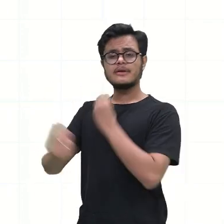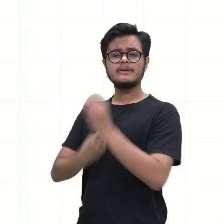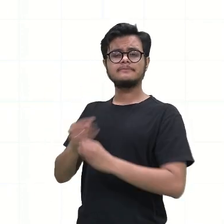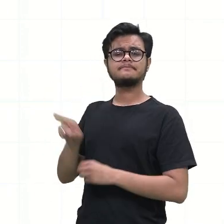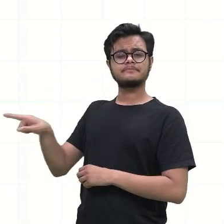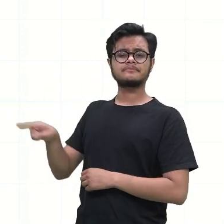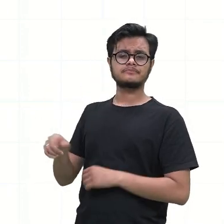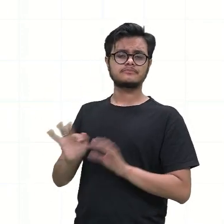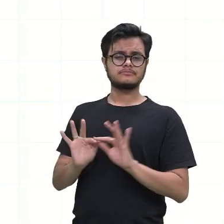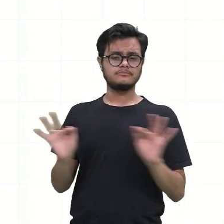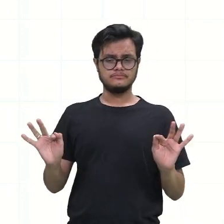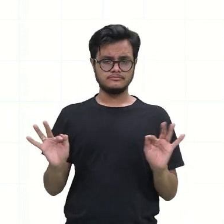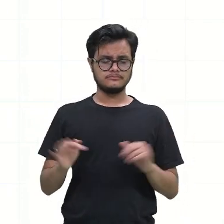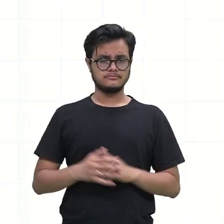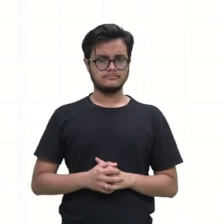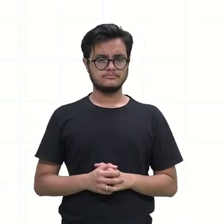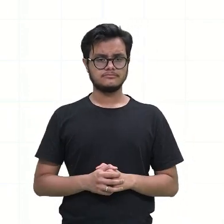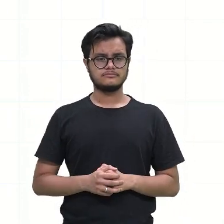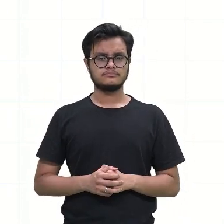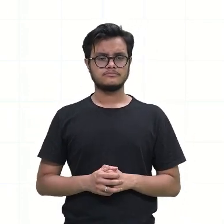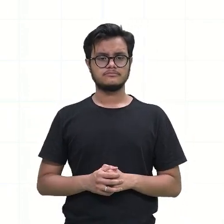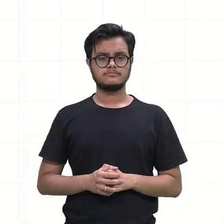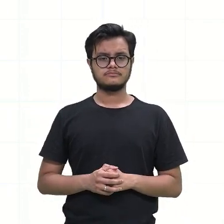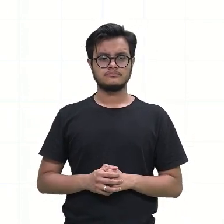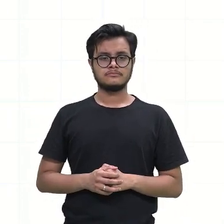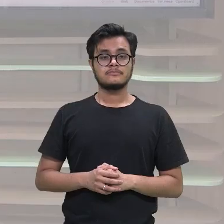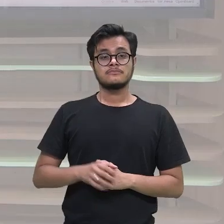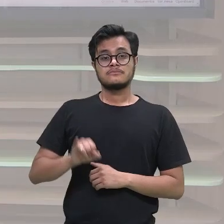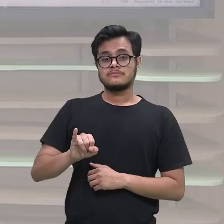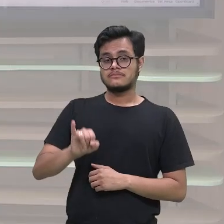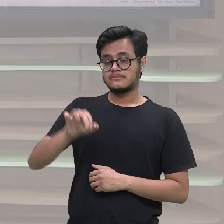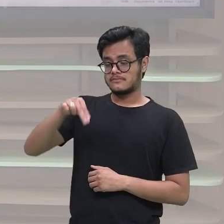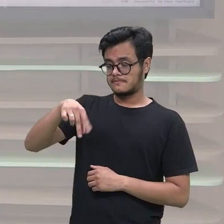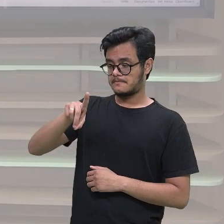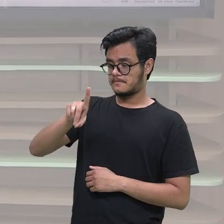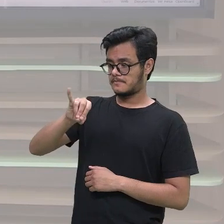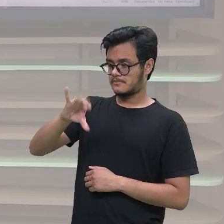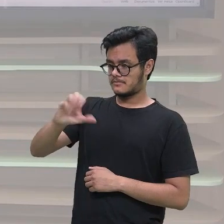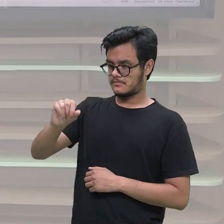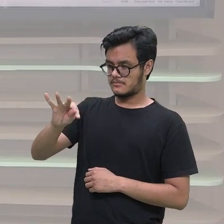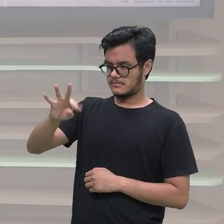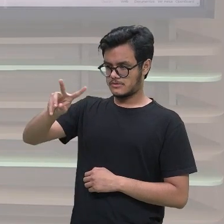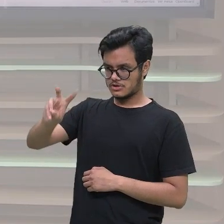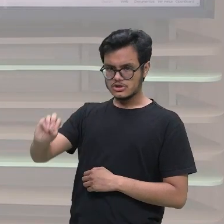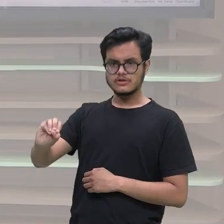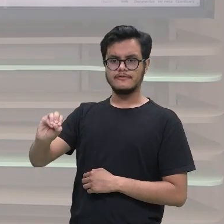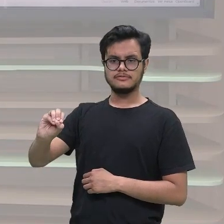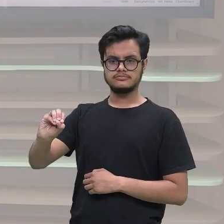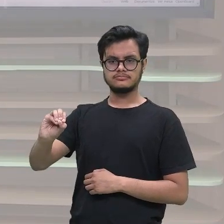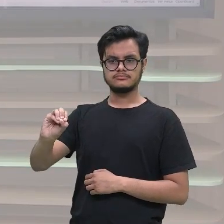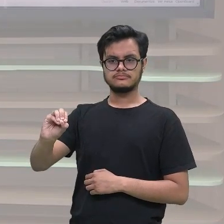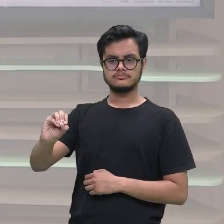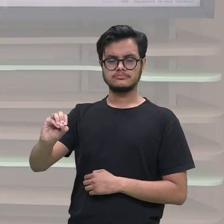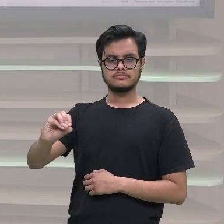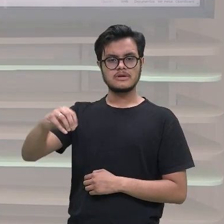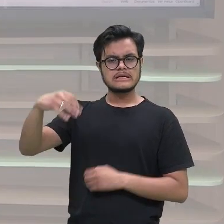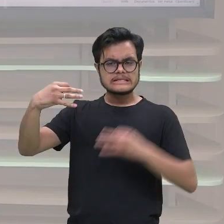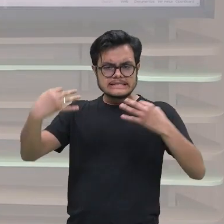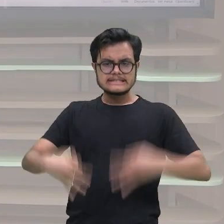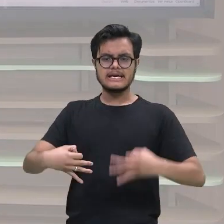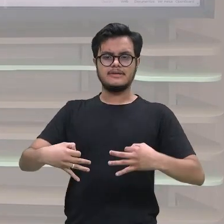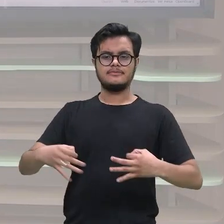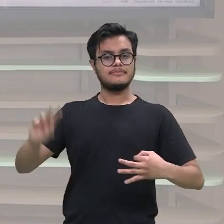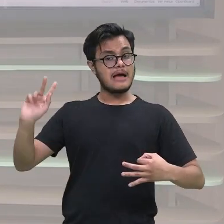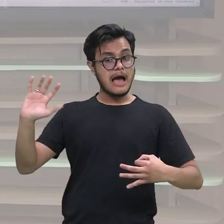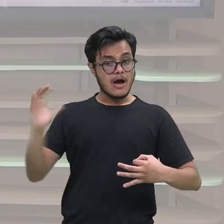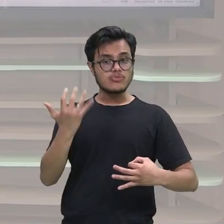aqui. Quando eu falar modo indicativo é o modo que é